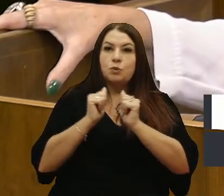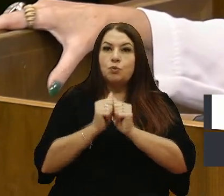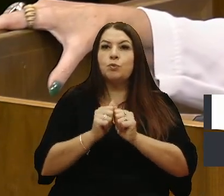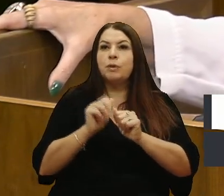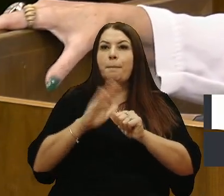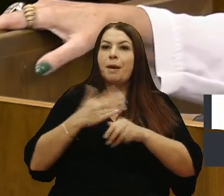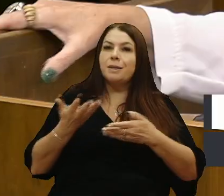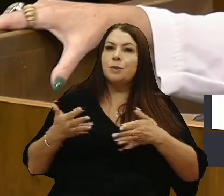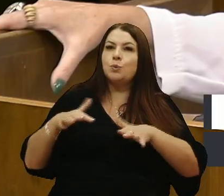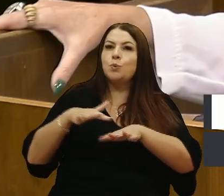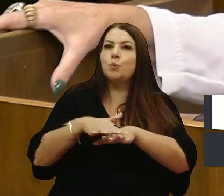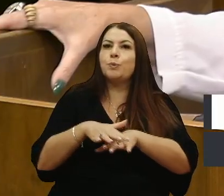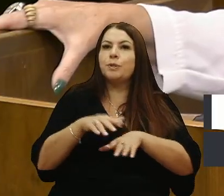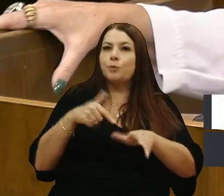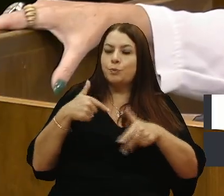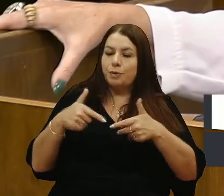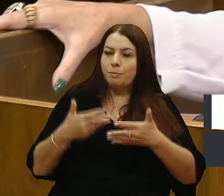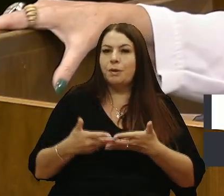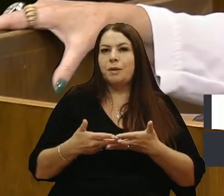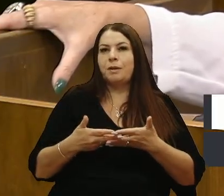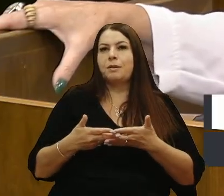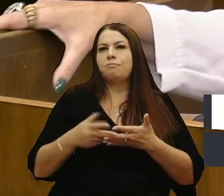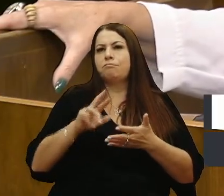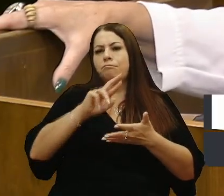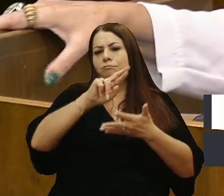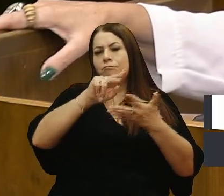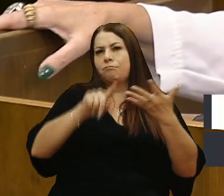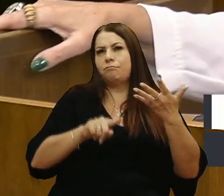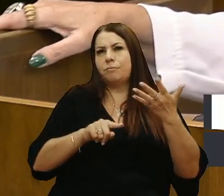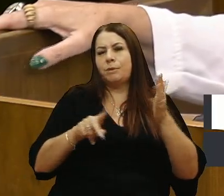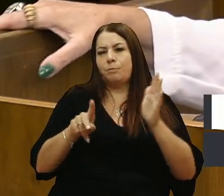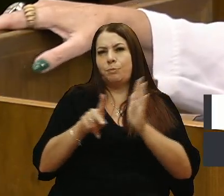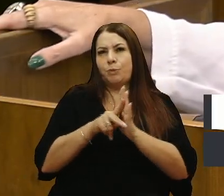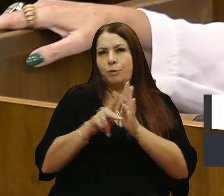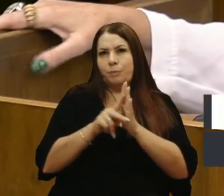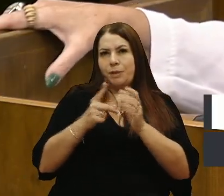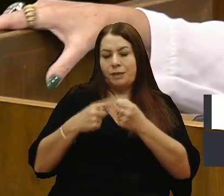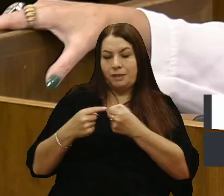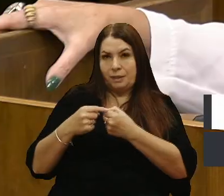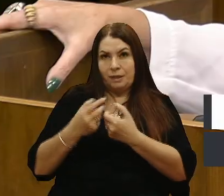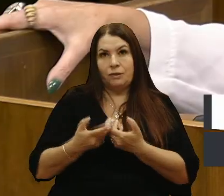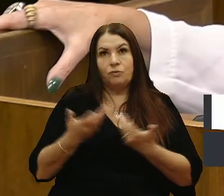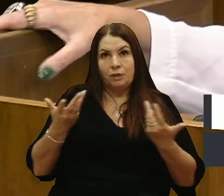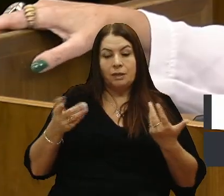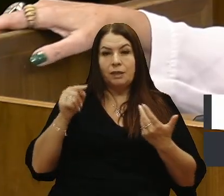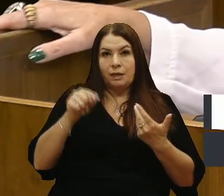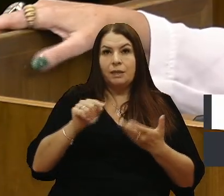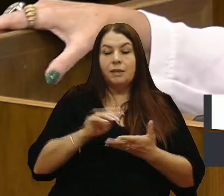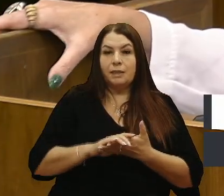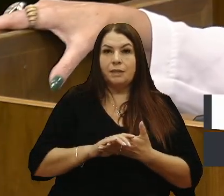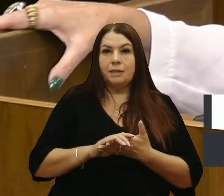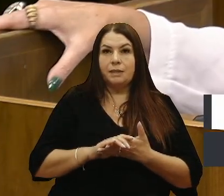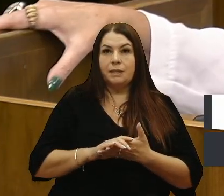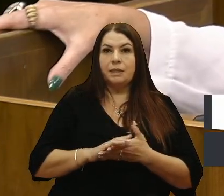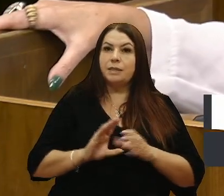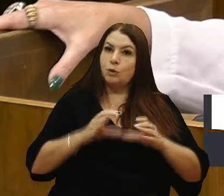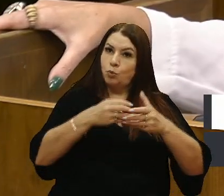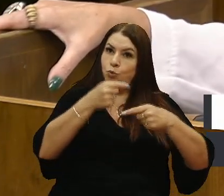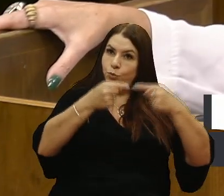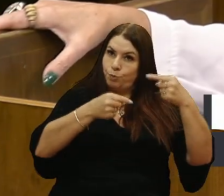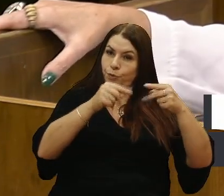mais incluídas nos serviços, numa série de coisas, se apropriar da cidade. Enfim, esta frente, ela